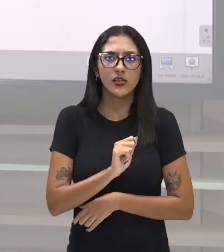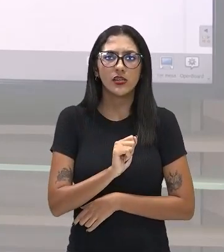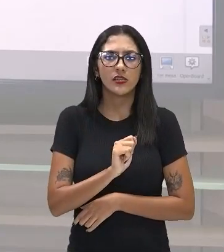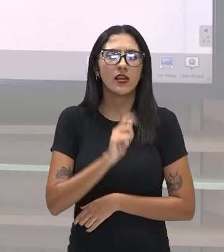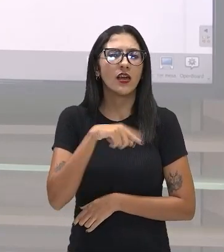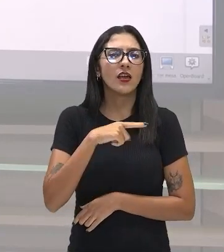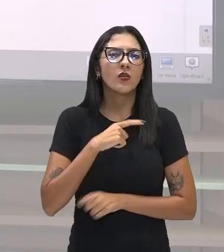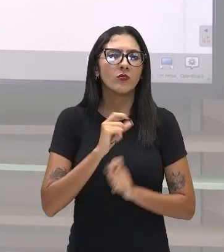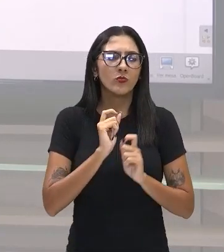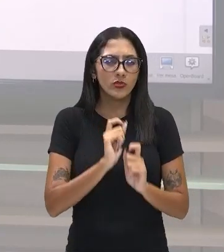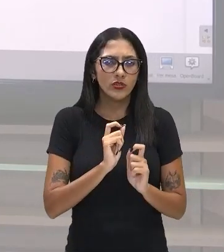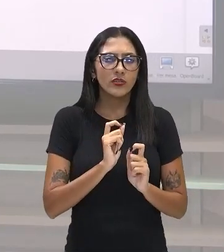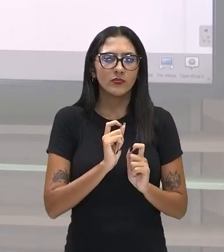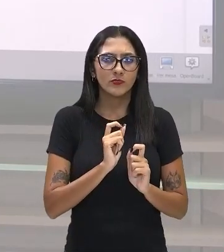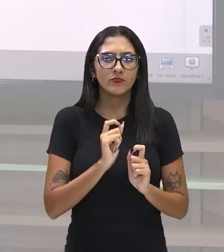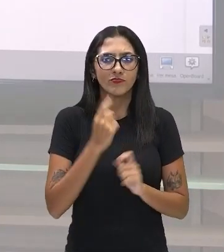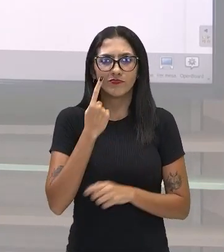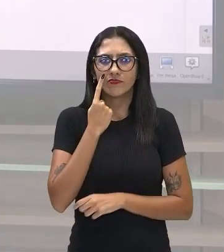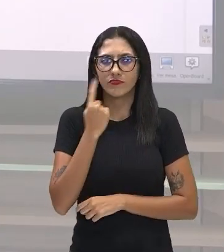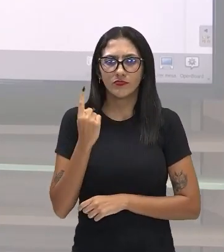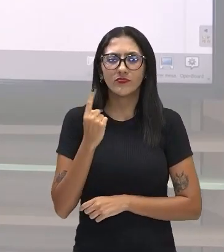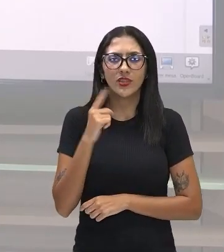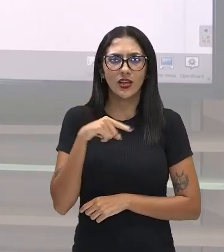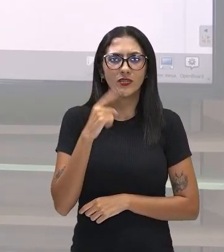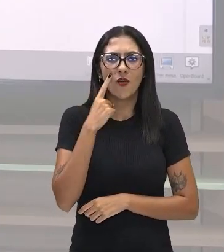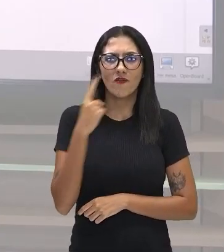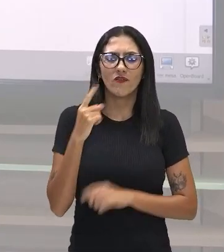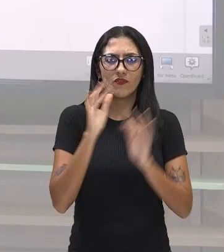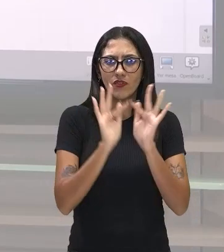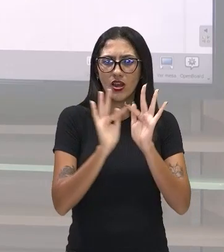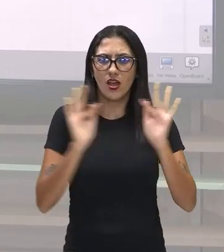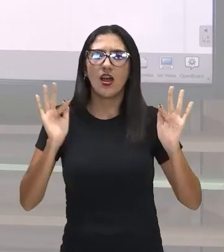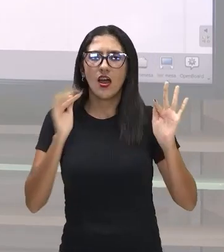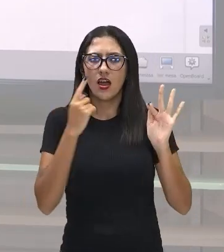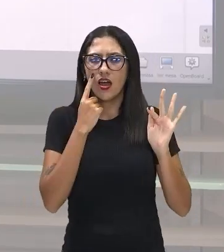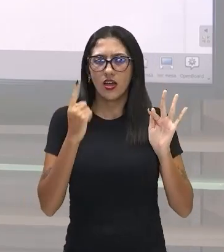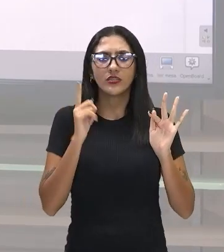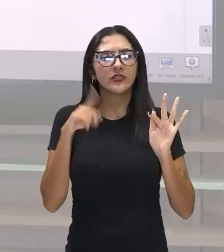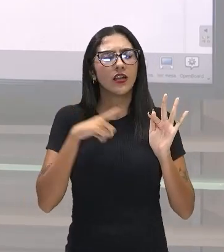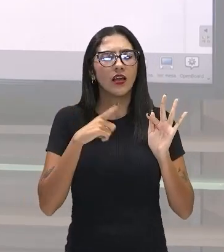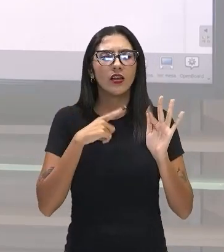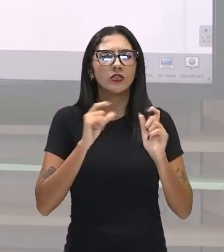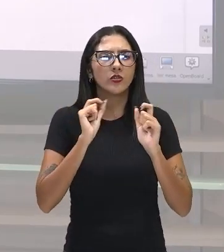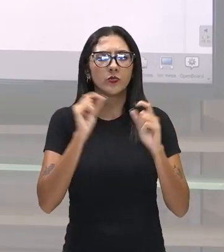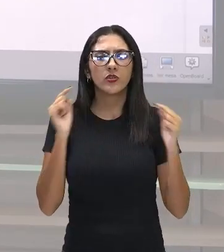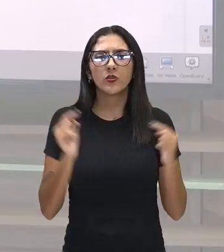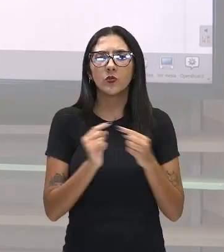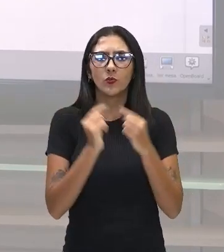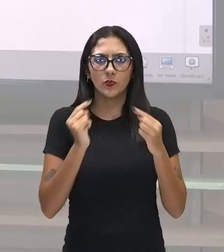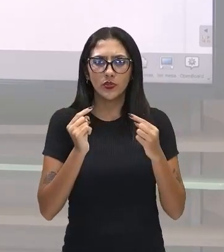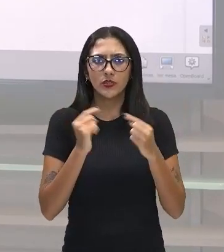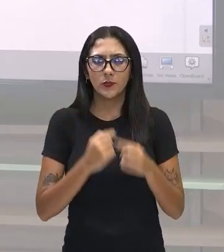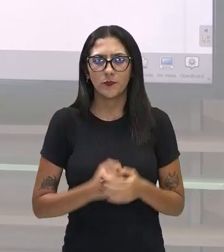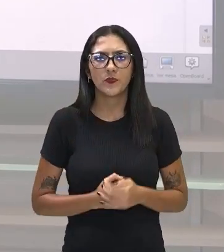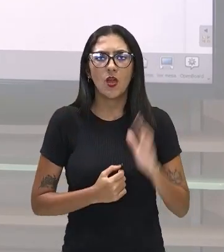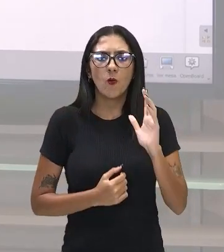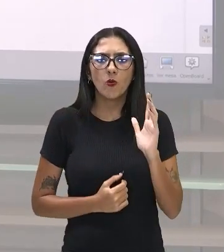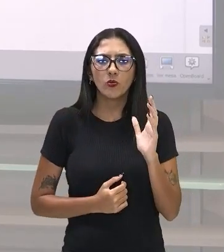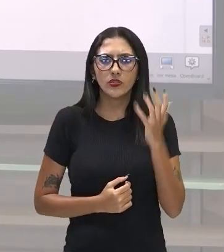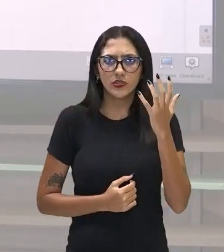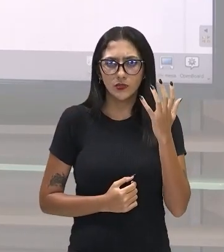esse texto aqui, essa sentença aqui, Marília Mendonça era uma cantora brasileira de sucesso. Isso é um